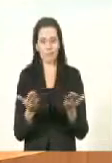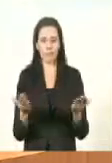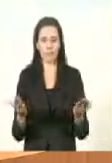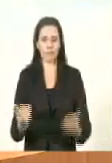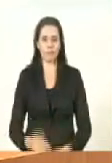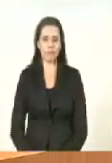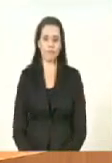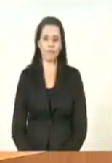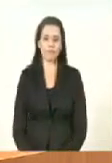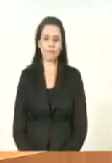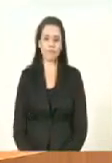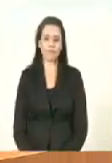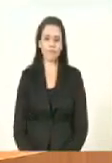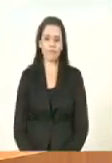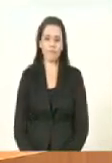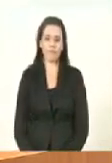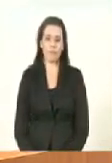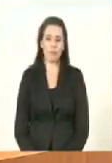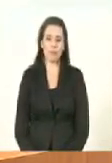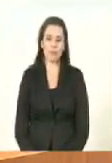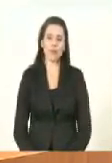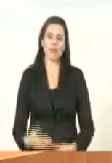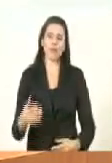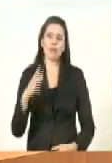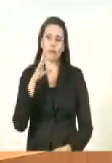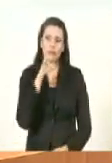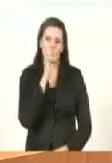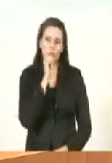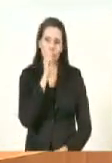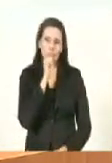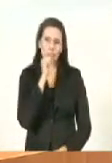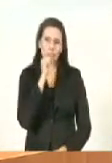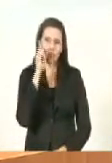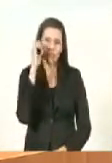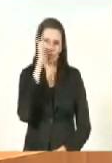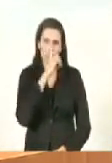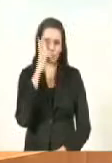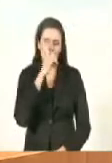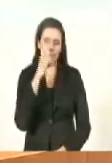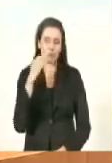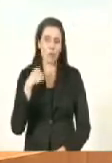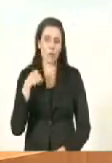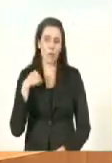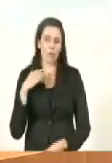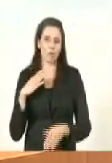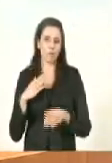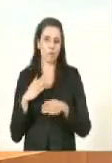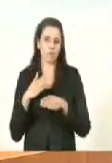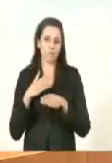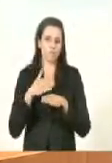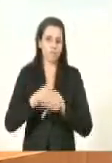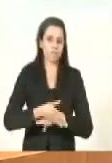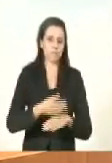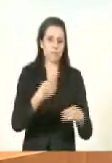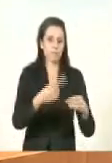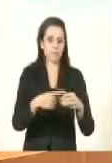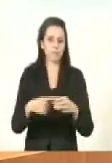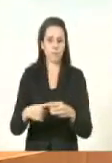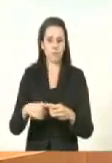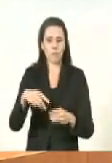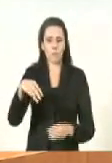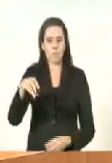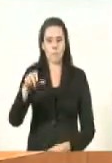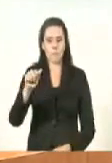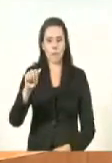senhores, durante esse final de semana, eu estive no povoado do município de